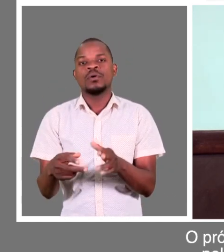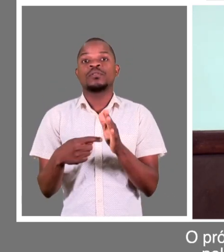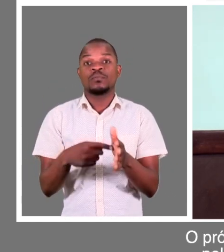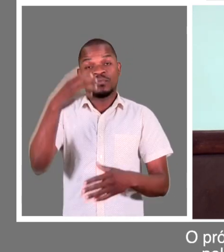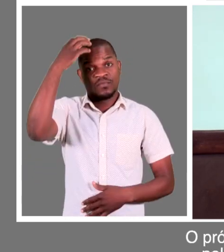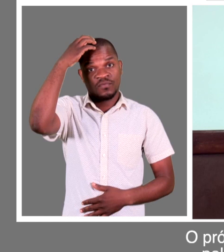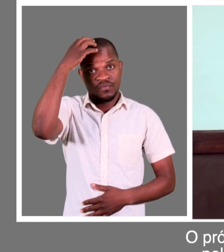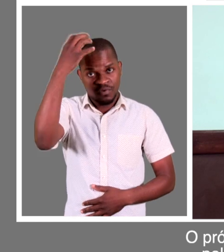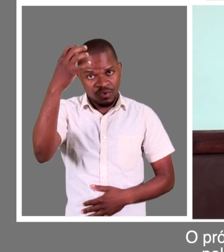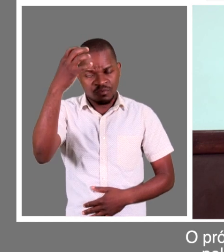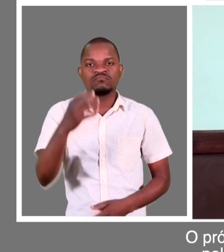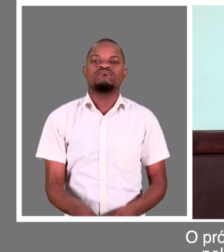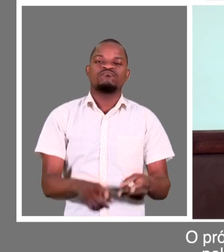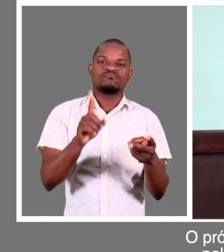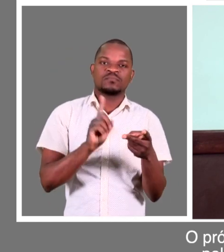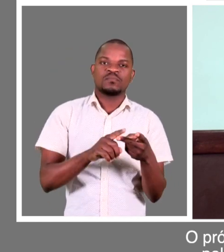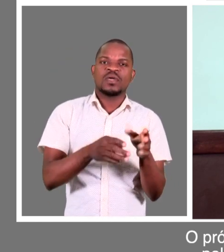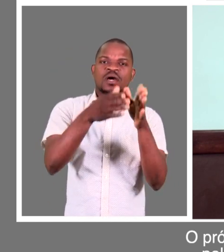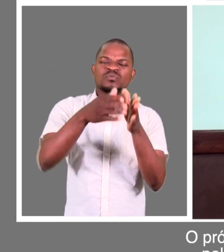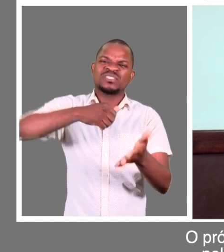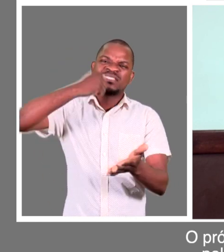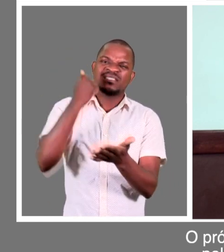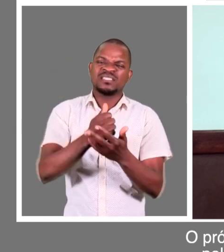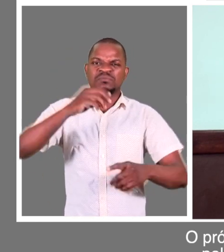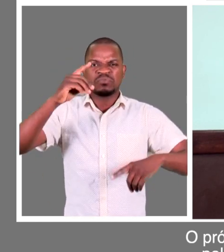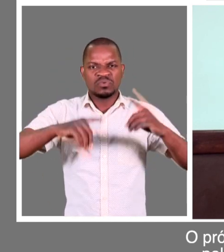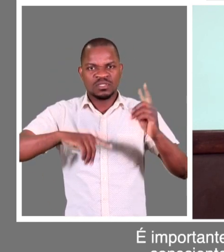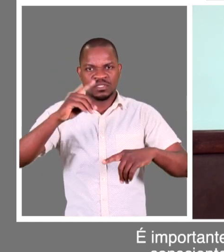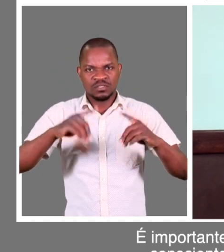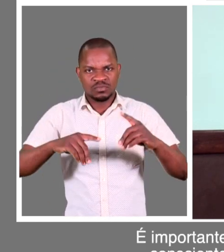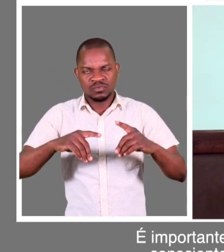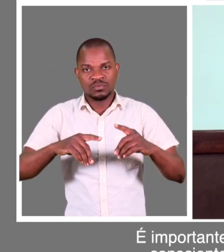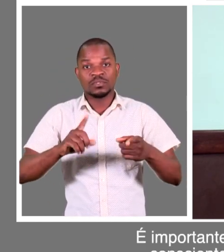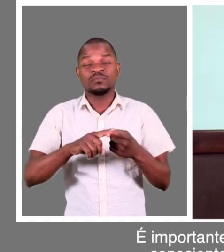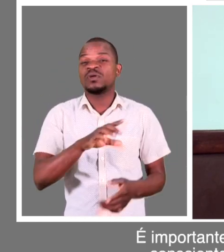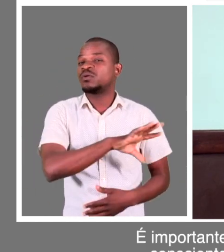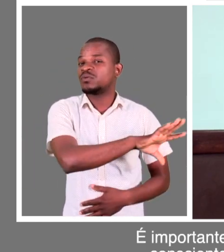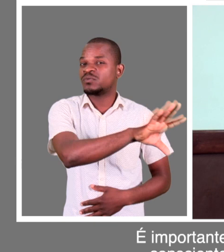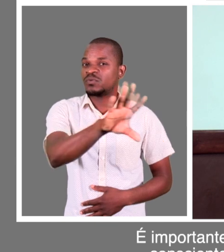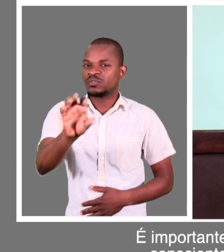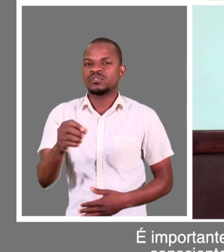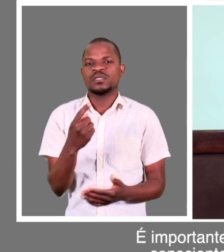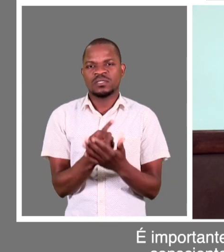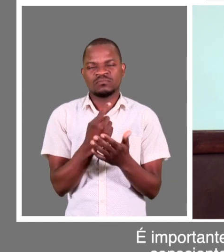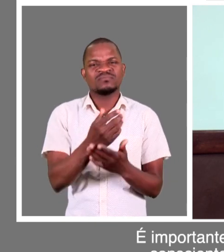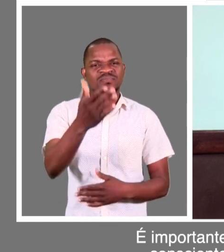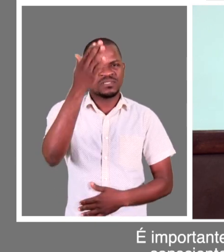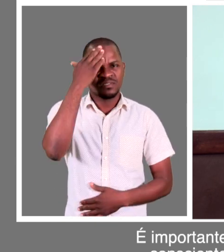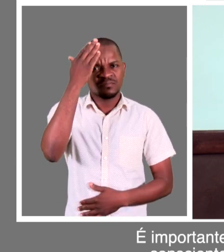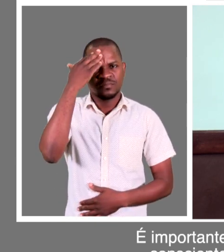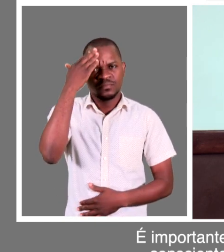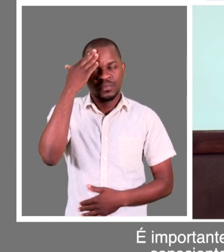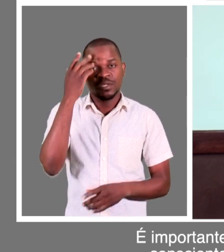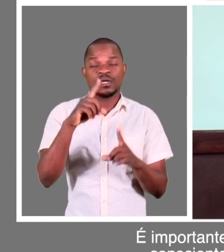governo, os decisores políticos, os parlamentares. É importante que esses todos atores estejam